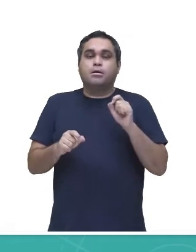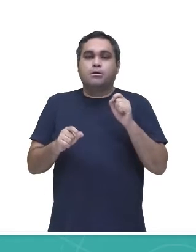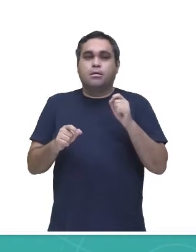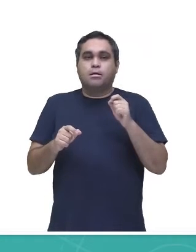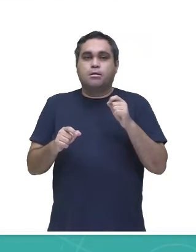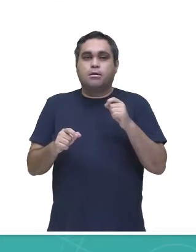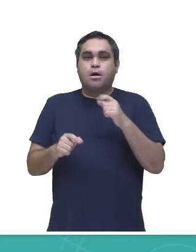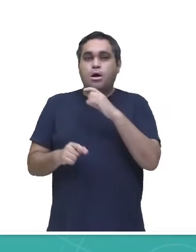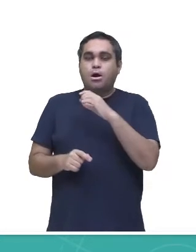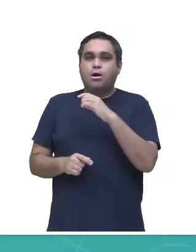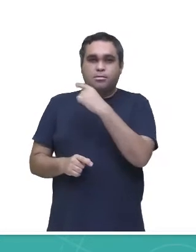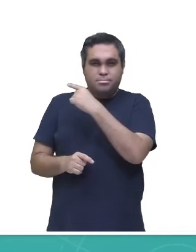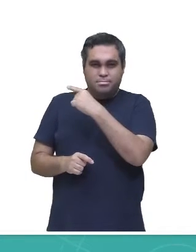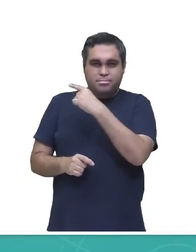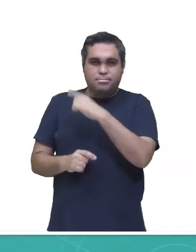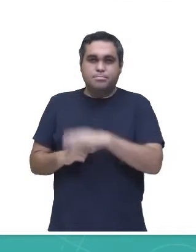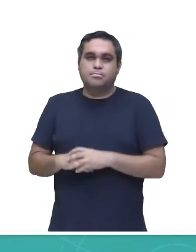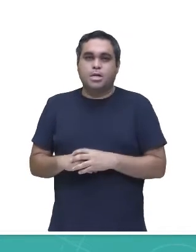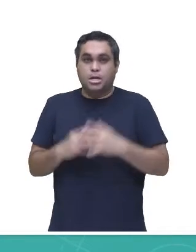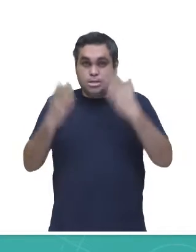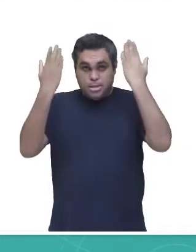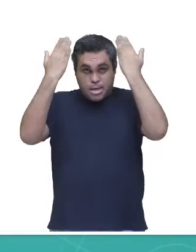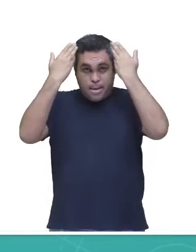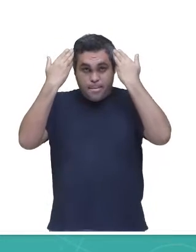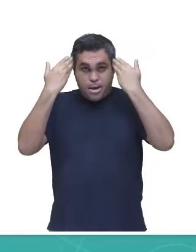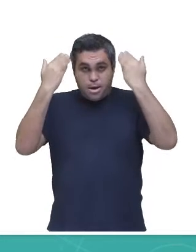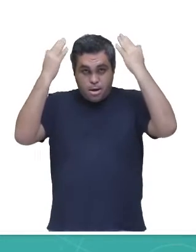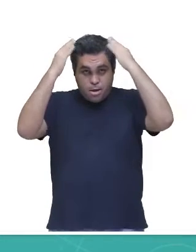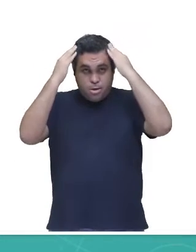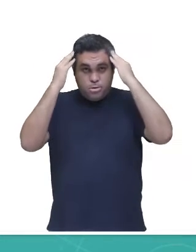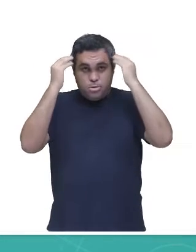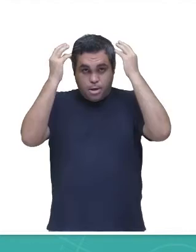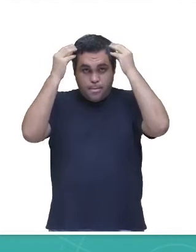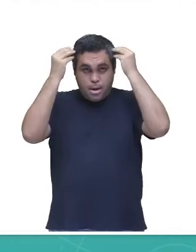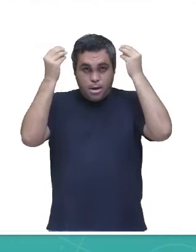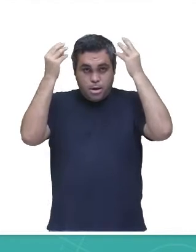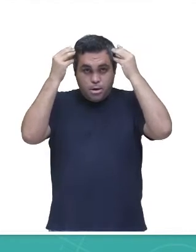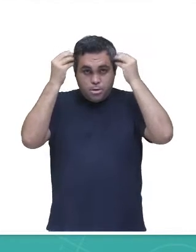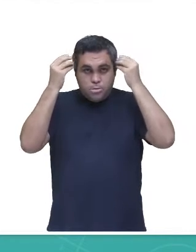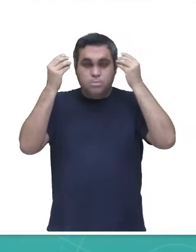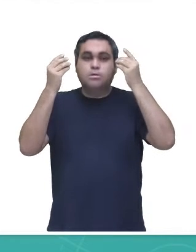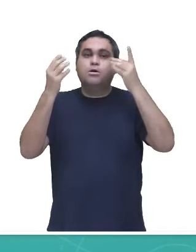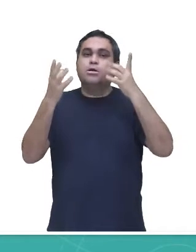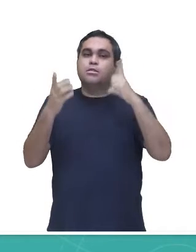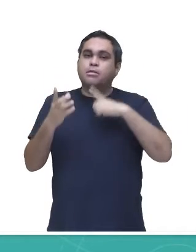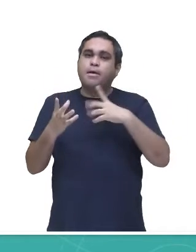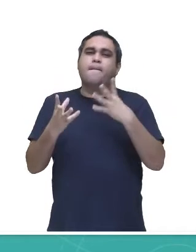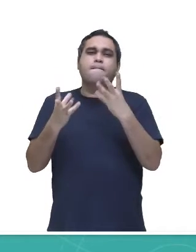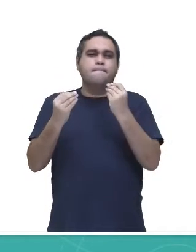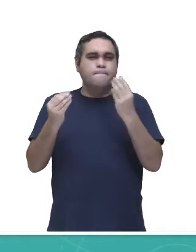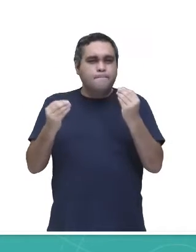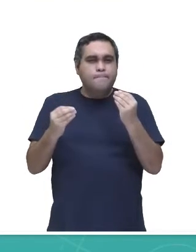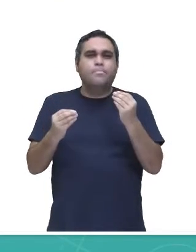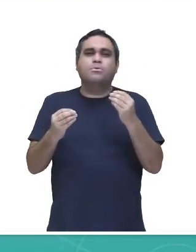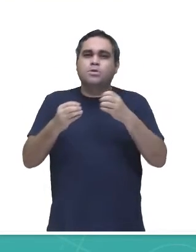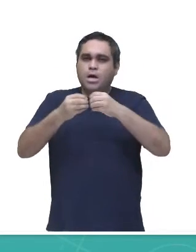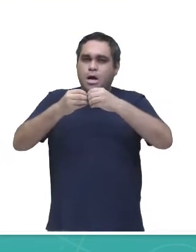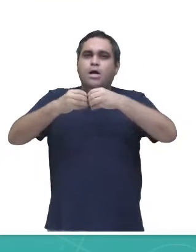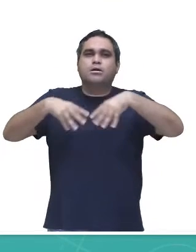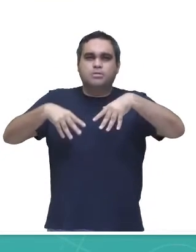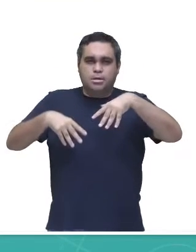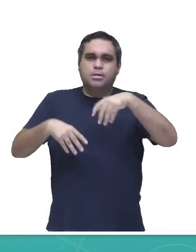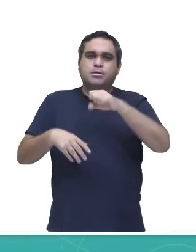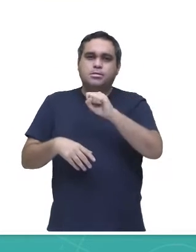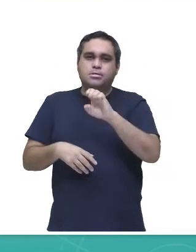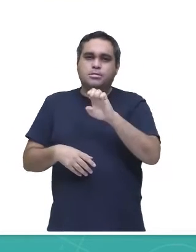próxima imagem. As glândulas sebáceas, elas estão em abundância no couro cabeludo, onde pode haver uma grande proliferação de